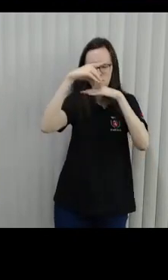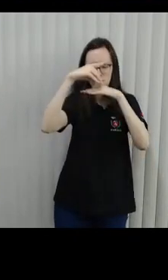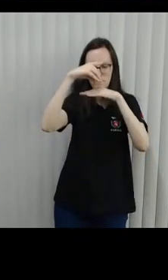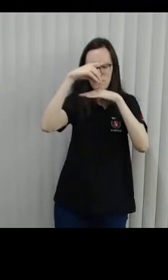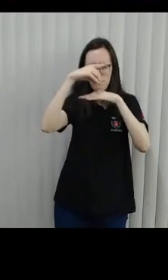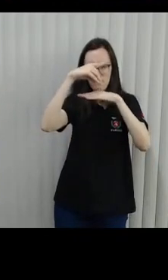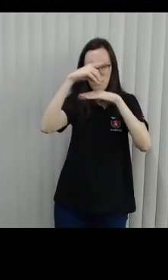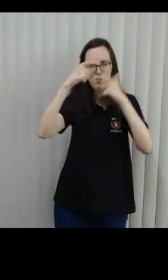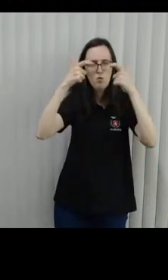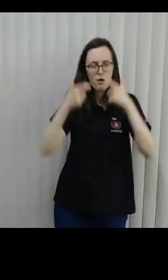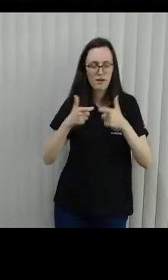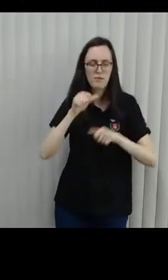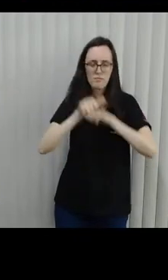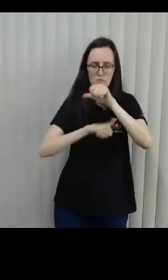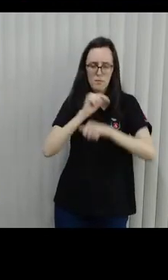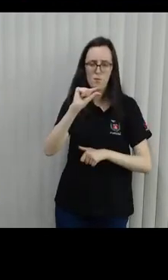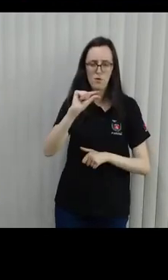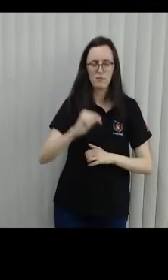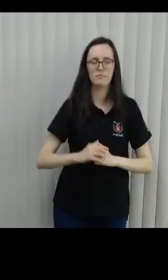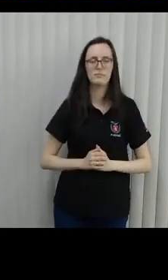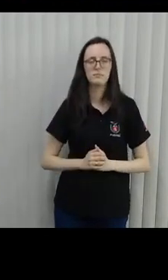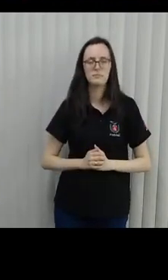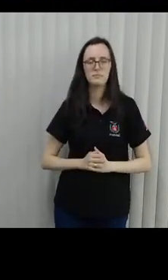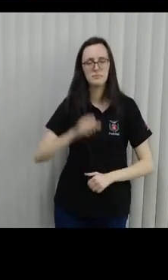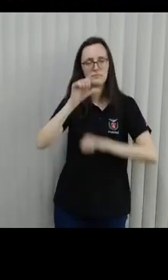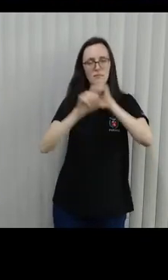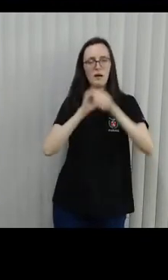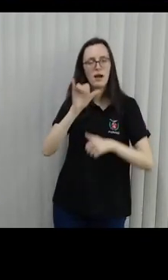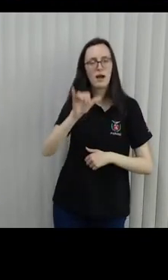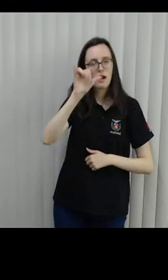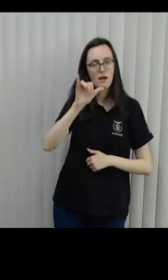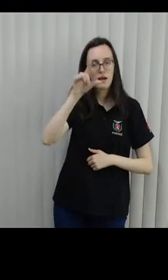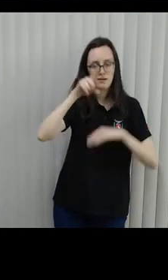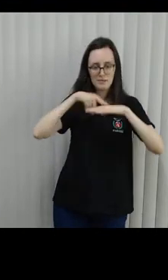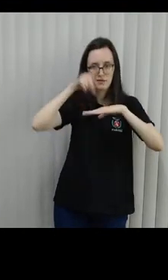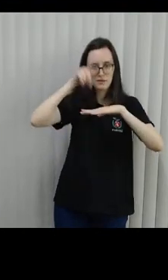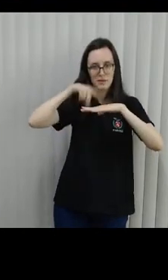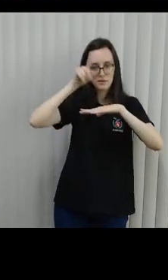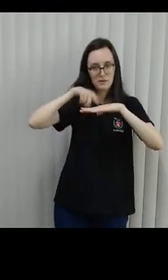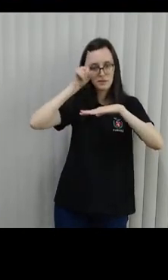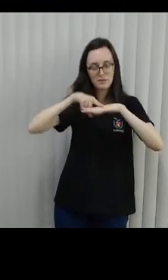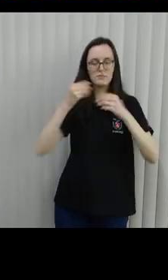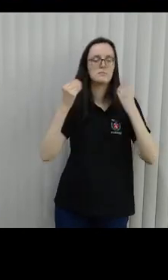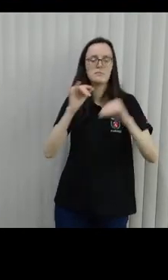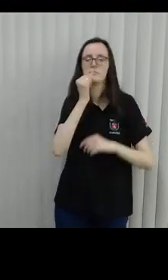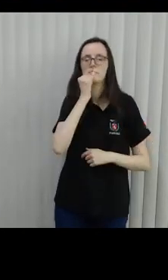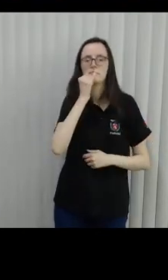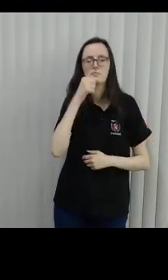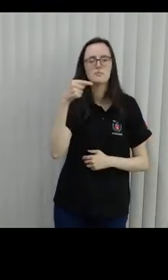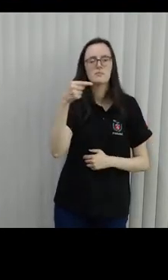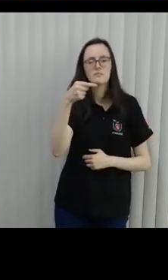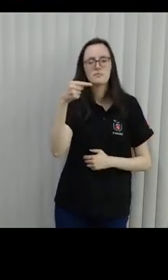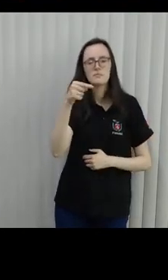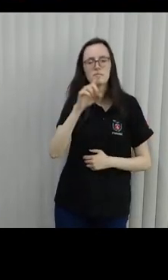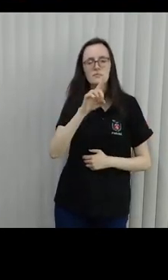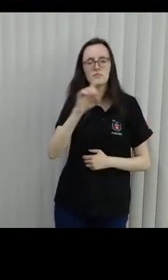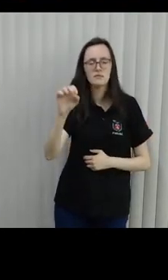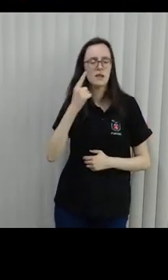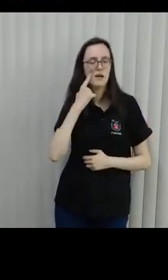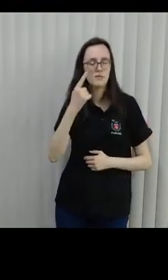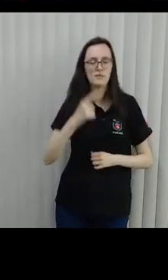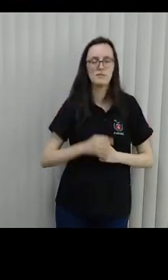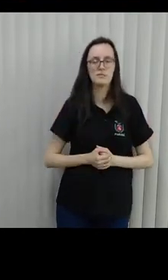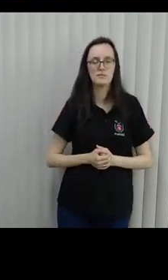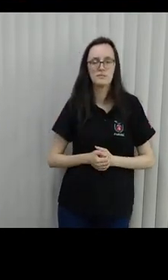Então, a gente vai precisar alterar o valor do Y, que é cima e baixo. Vou colocar aqui, por exemplo, menos 100, só para a gente